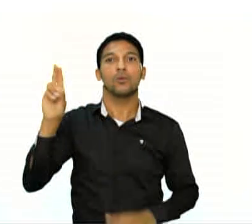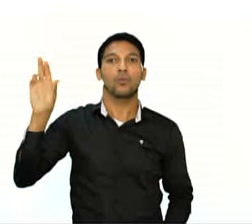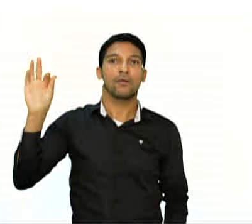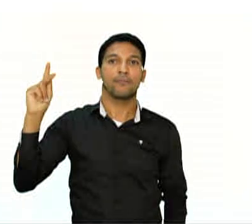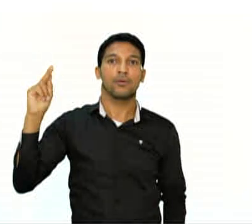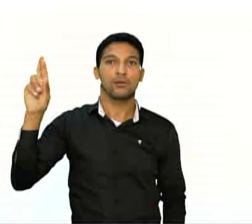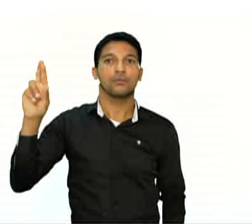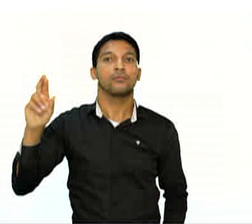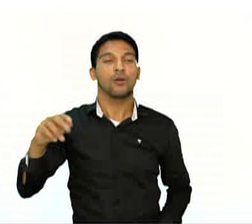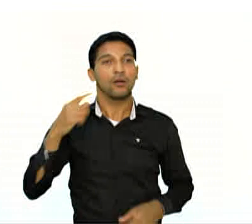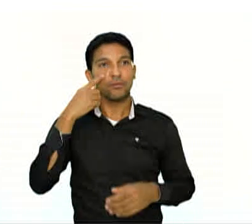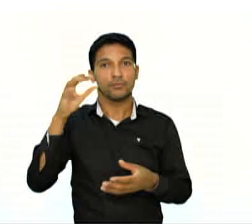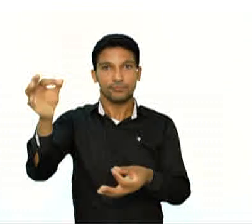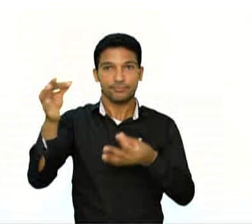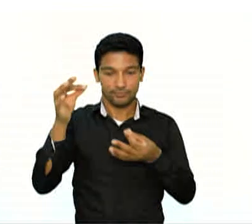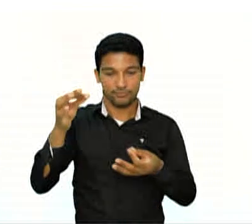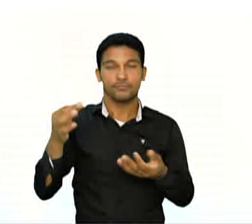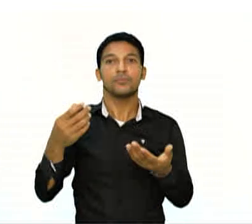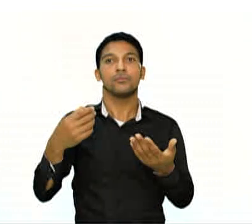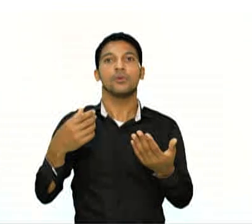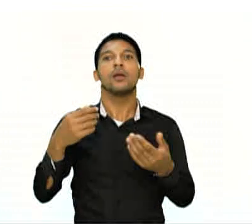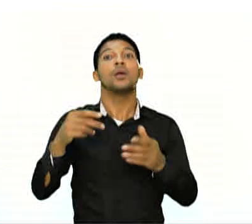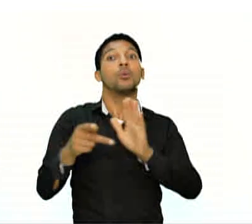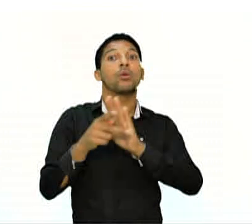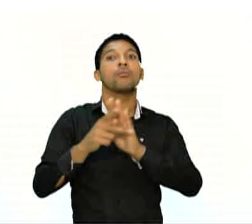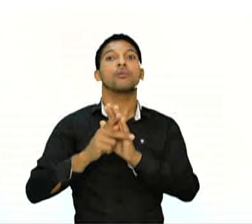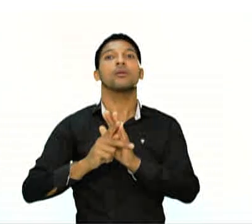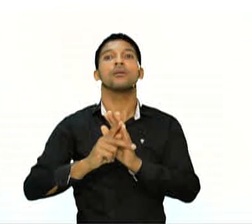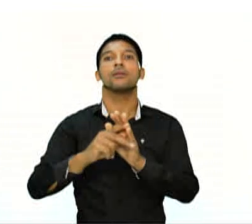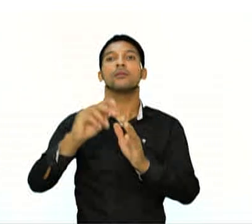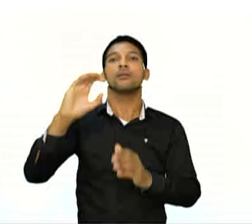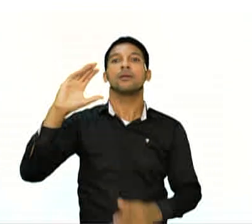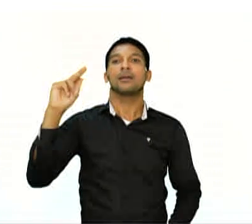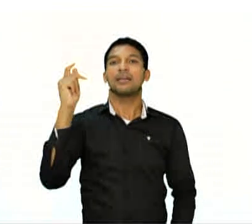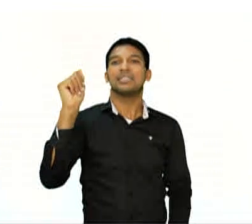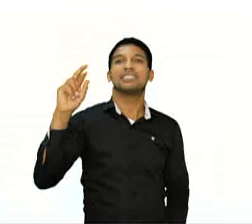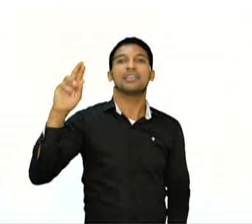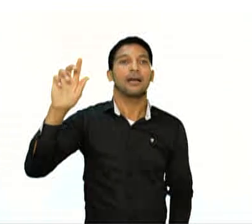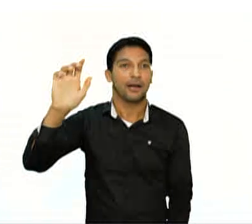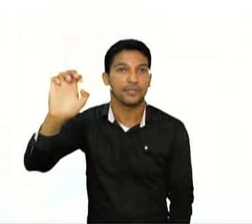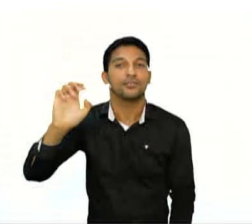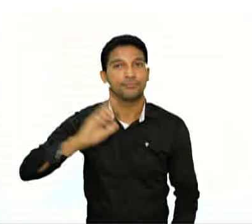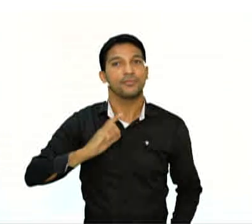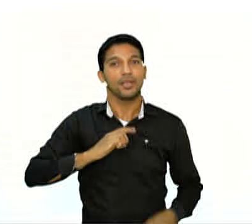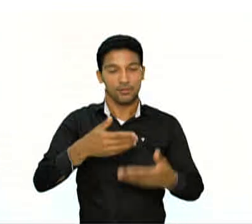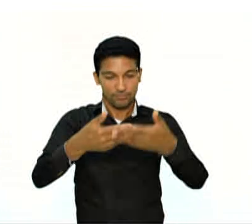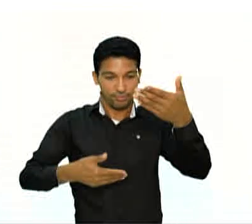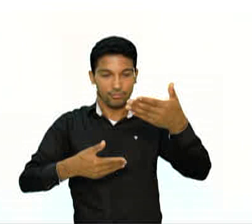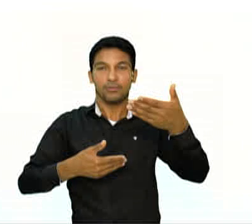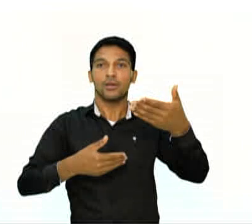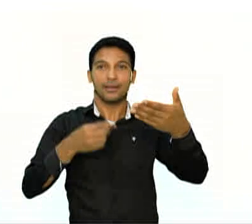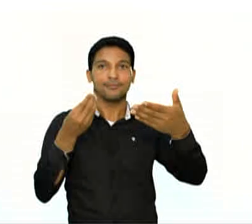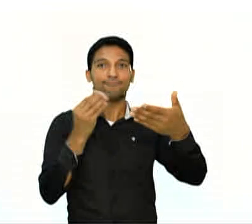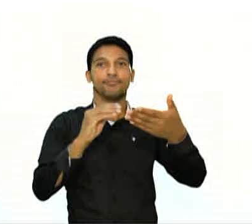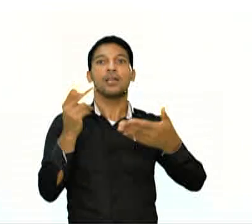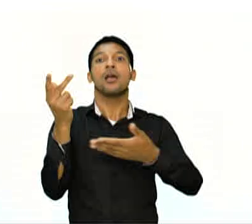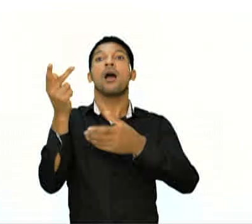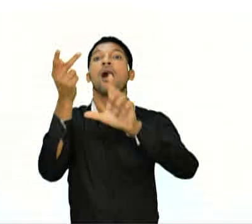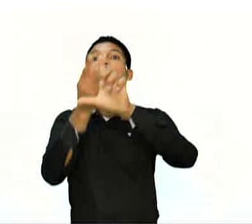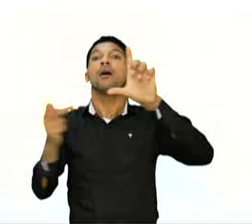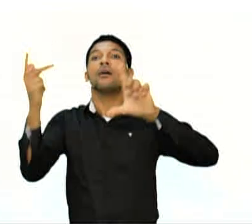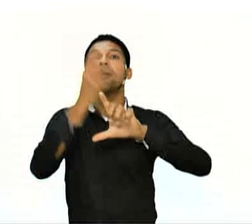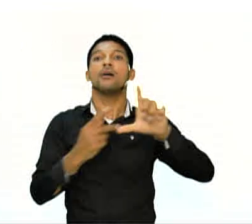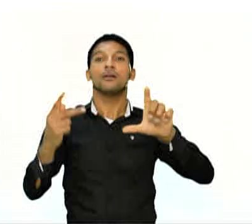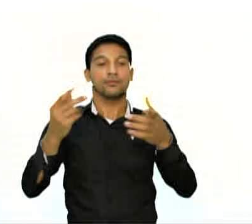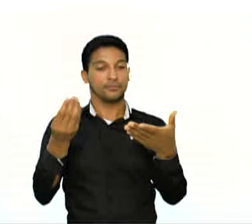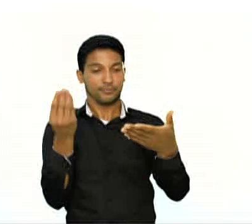uma questão que fala sobre charge. Charge é uma coisa que aparece muito em provas, muito em concursos na área de